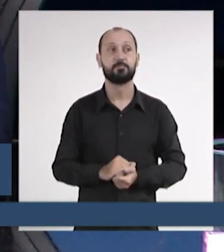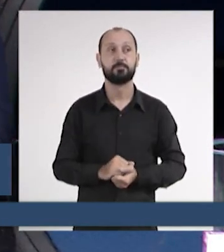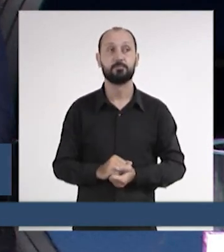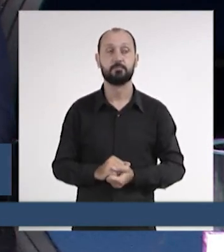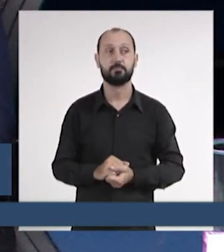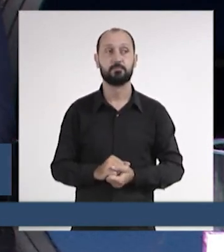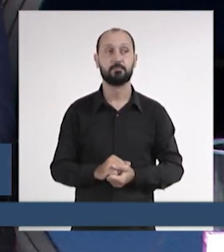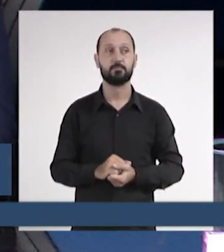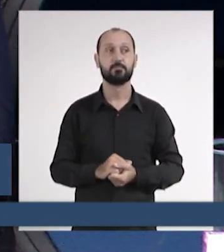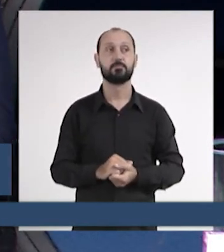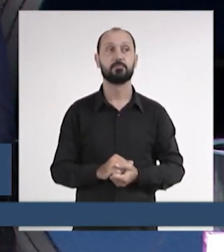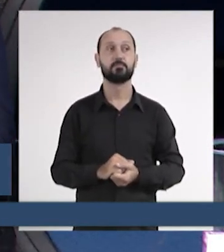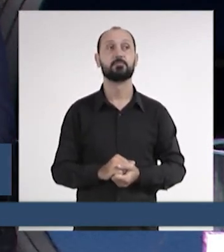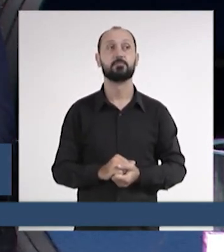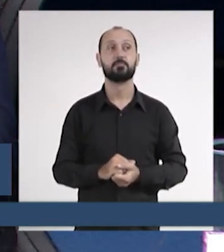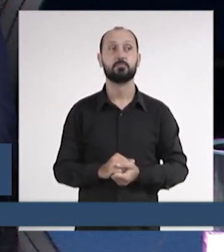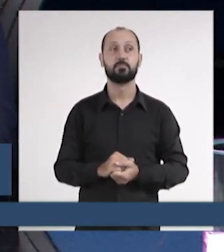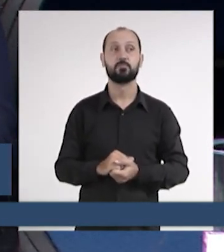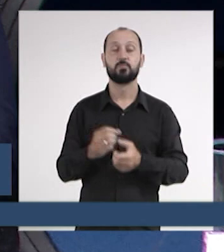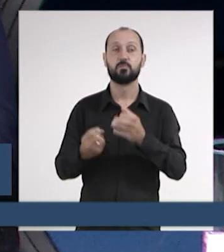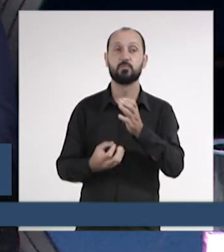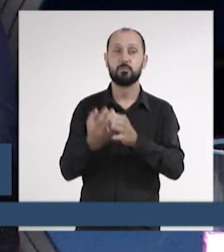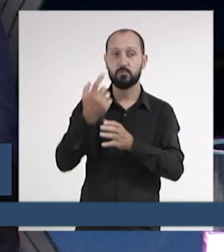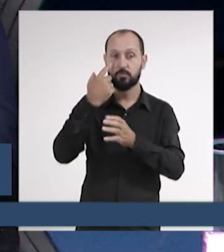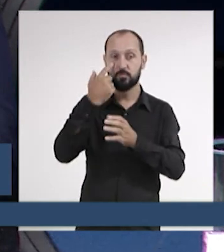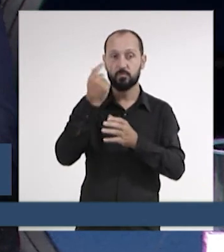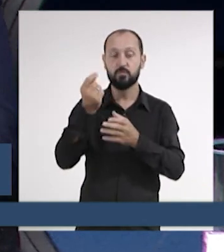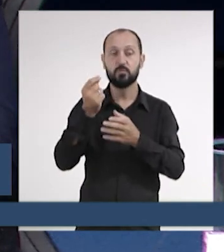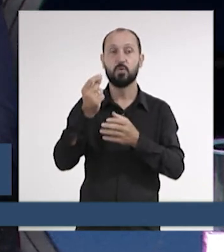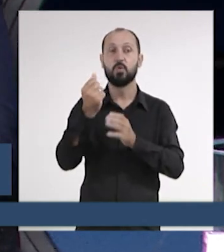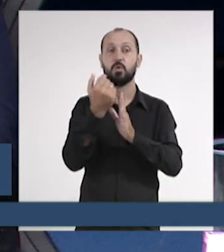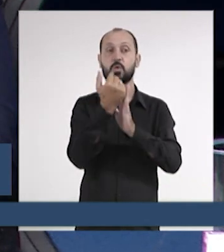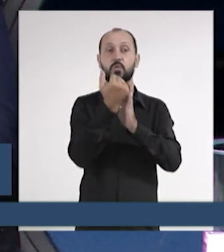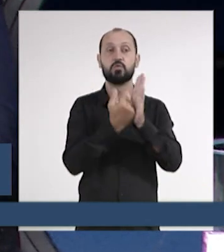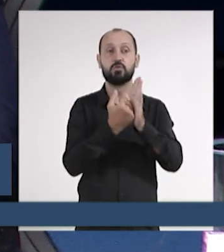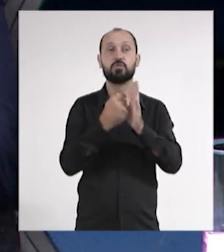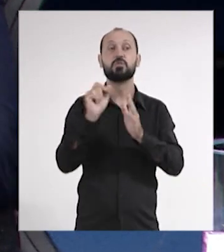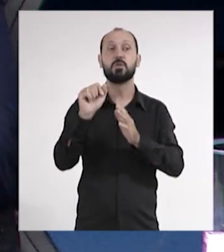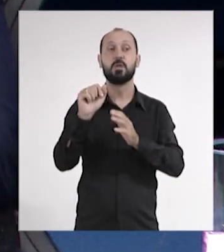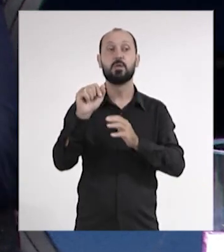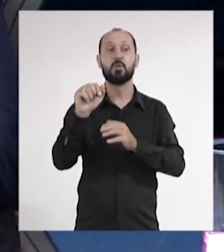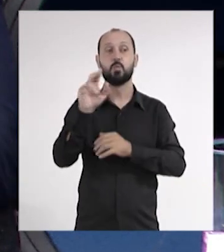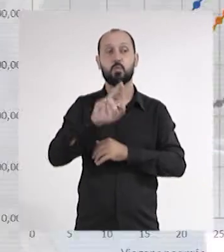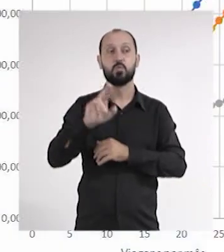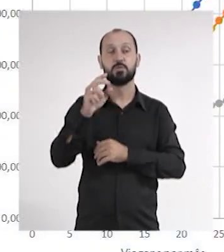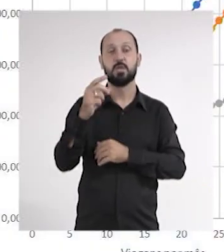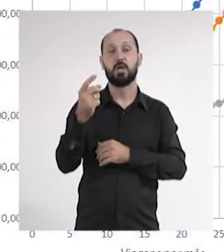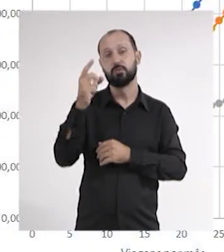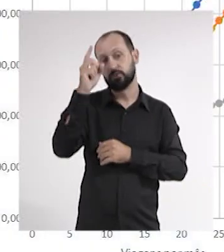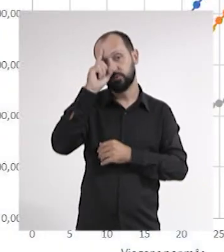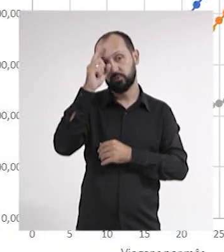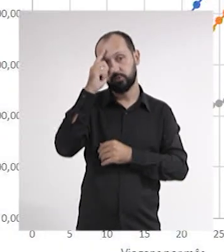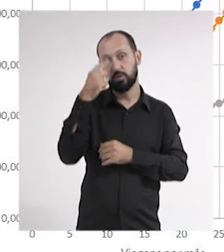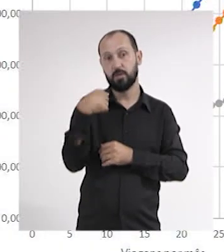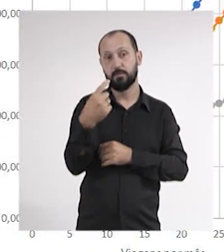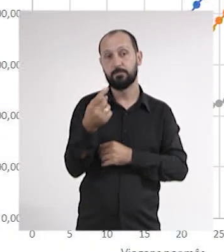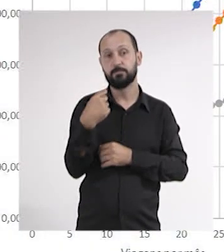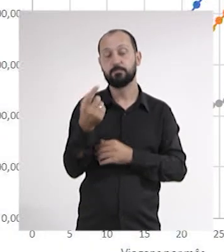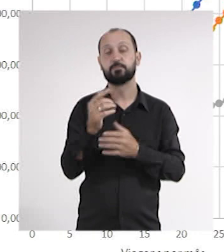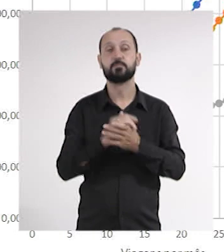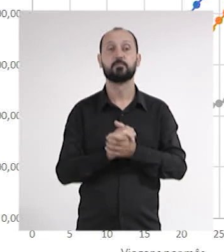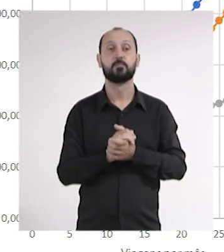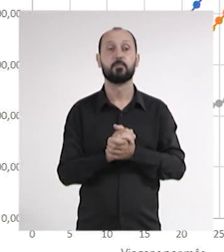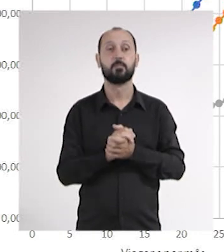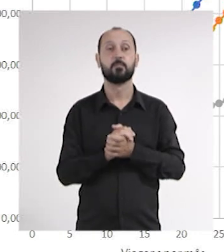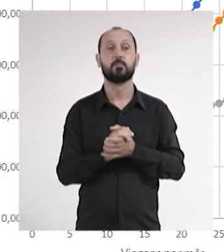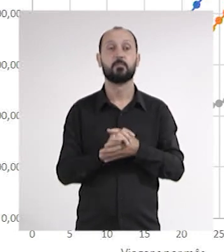disso, estabeleceu-se como inovação regulatória o desconto de usuário frequente. Teríamos como exemplo,